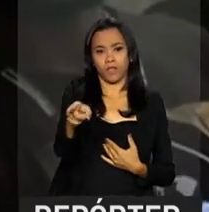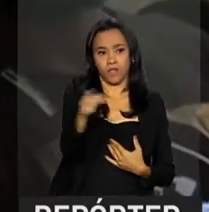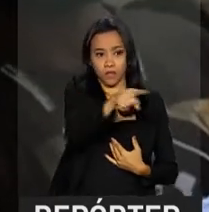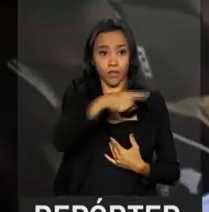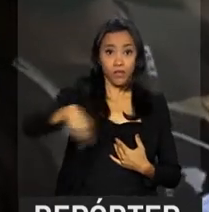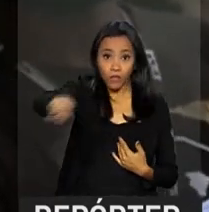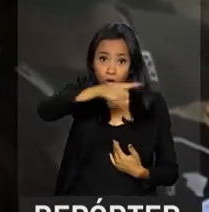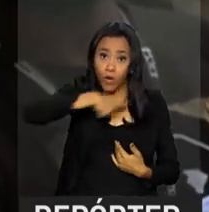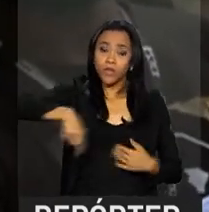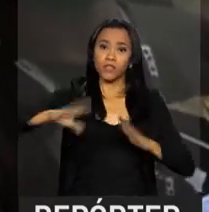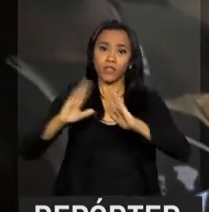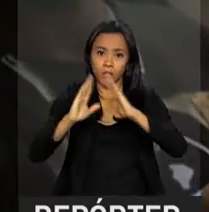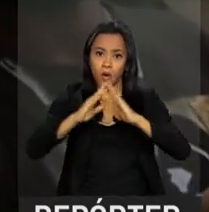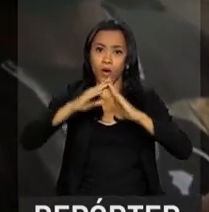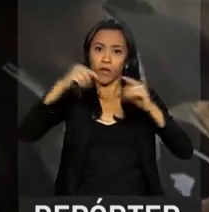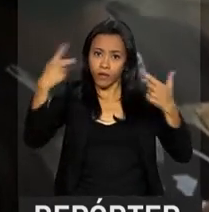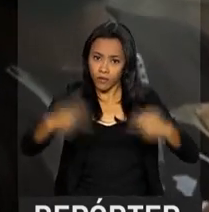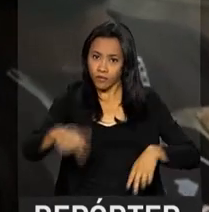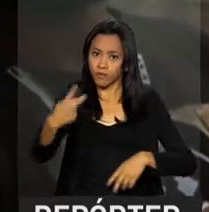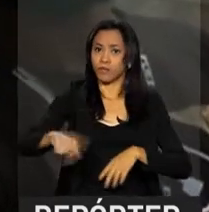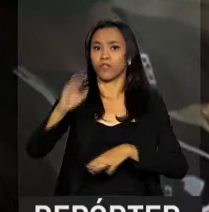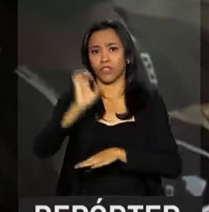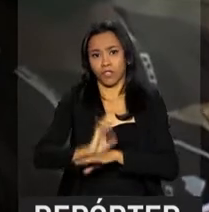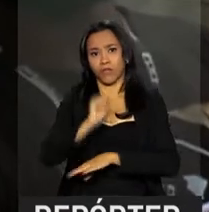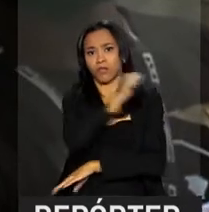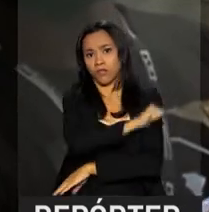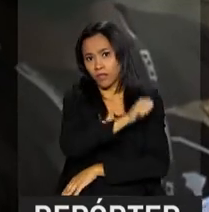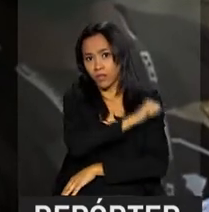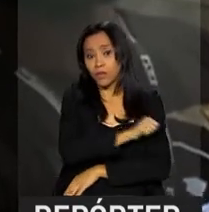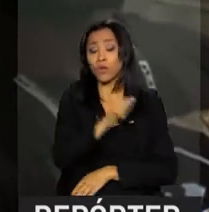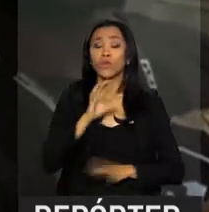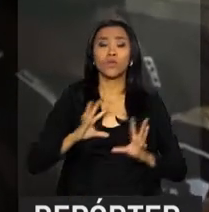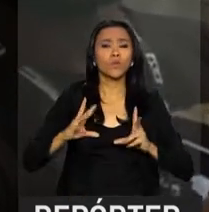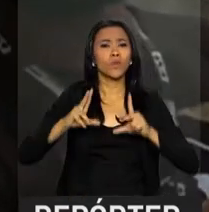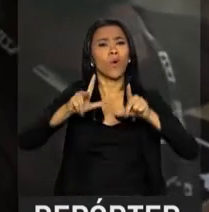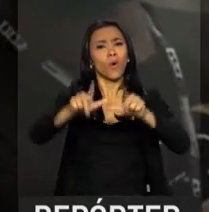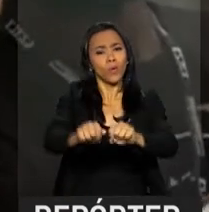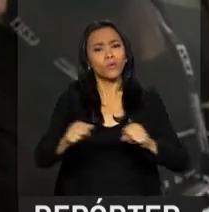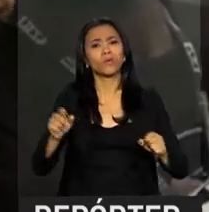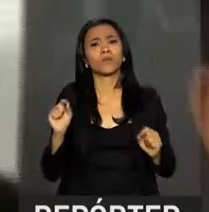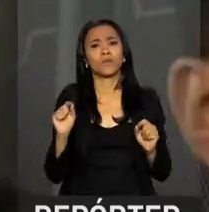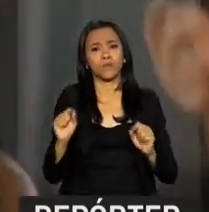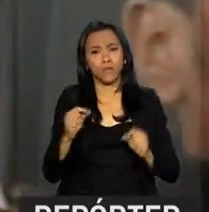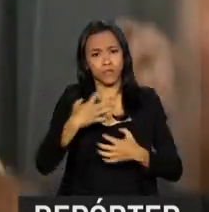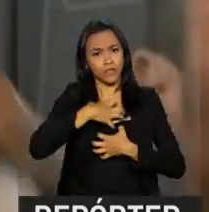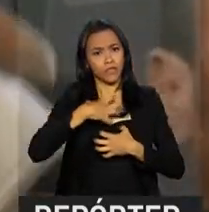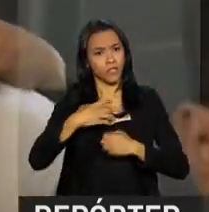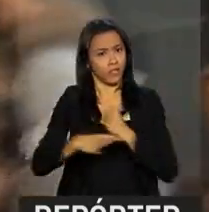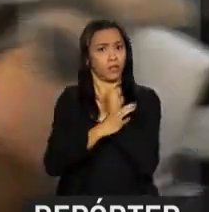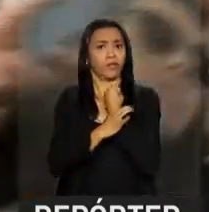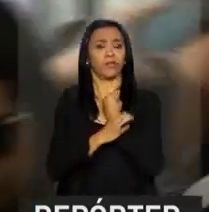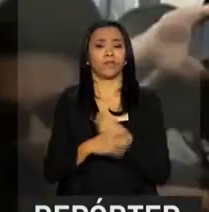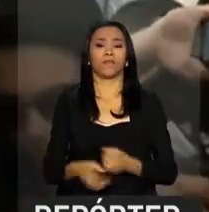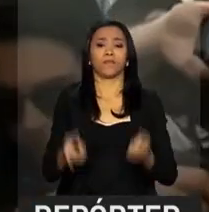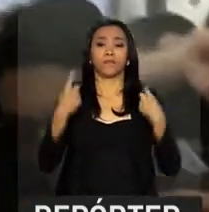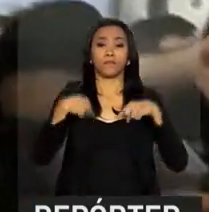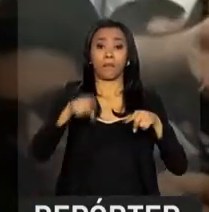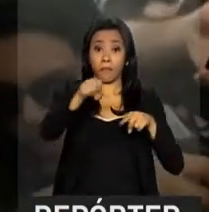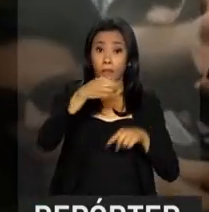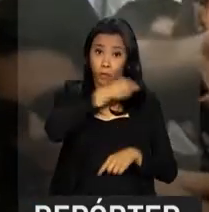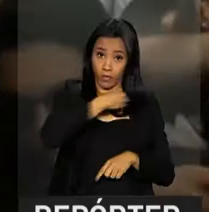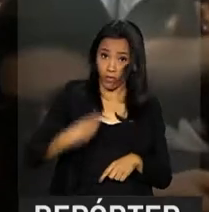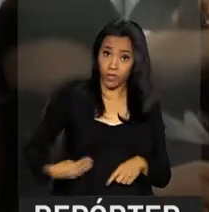aqueles que moram, que vivem, que amam a cidade, o Estado, todos nós possamos viver com segurança. O ministro falou ainda do programa